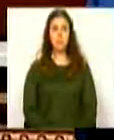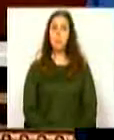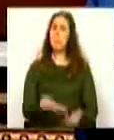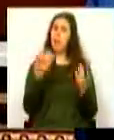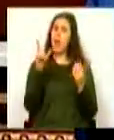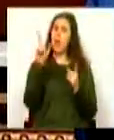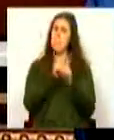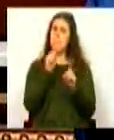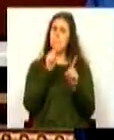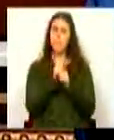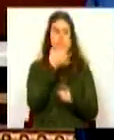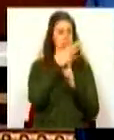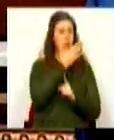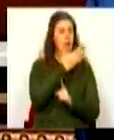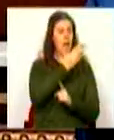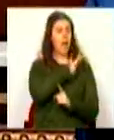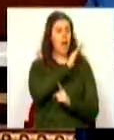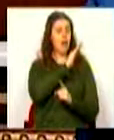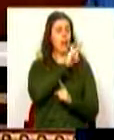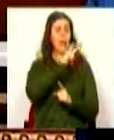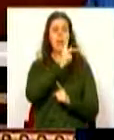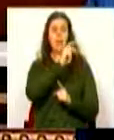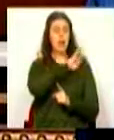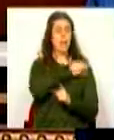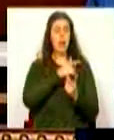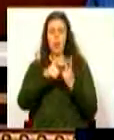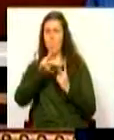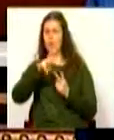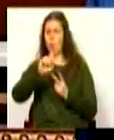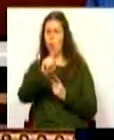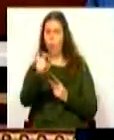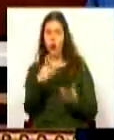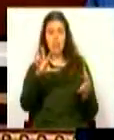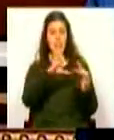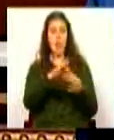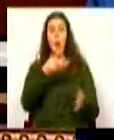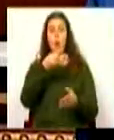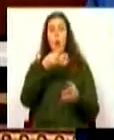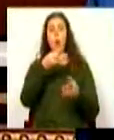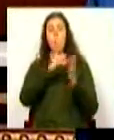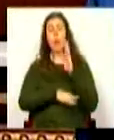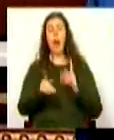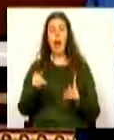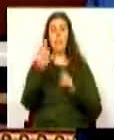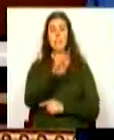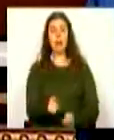Mesmo a questão de Aveiro-Salamanca, de Aveiro-Mangualde, consta do PNI, do Programa Nacional de Investimentos,